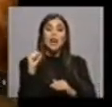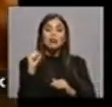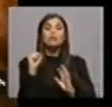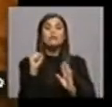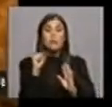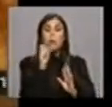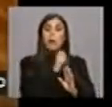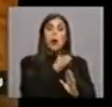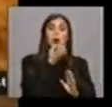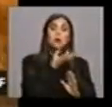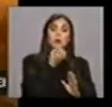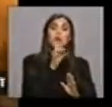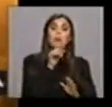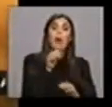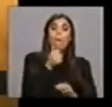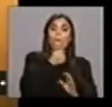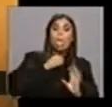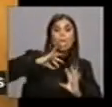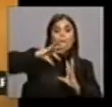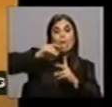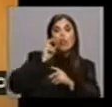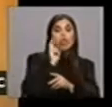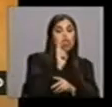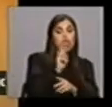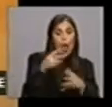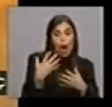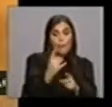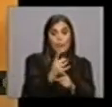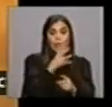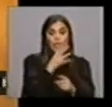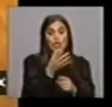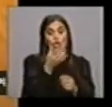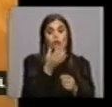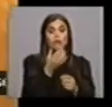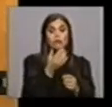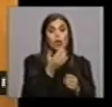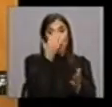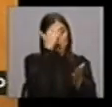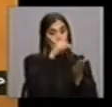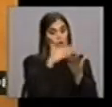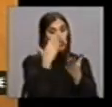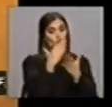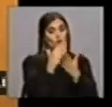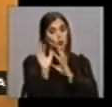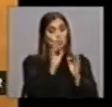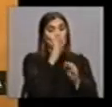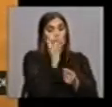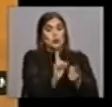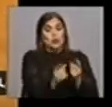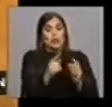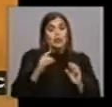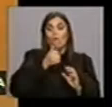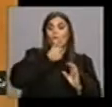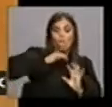pode explicar o Marte também que nós vemos hoje em dia, porque de acordo com estas conclusões deste estudo, isto quer dizer que, com estas inclinações